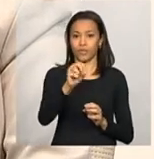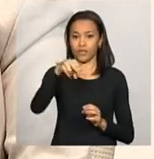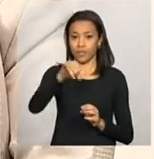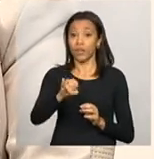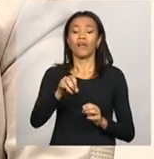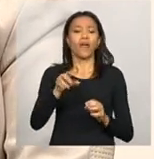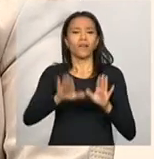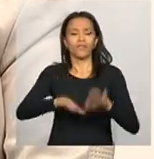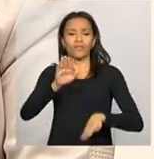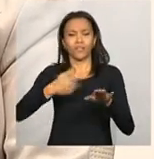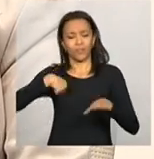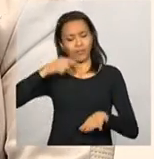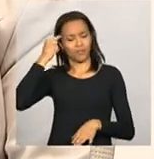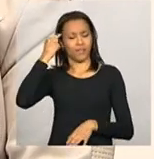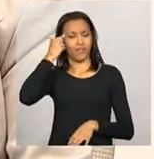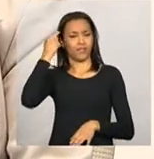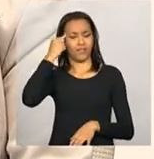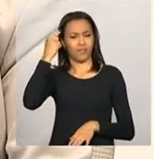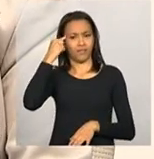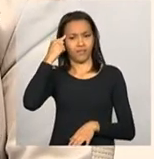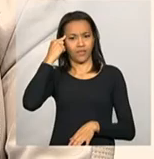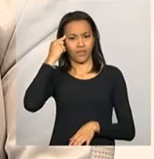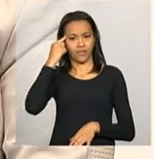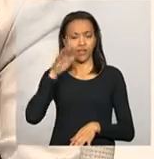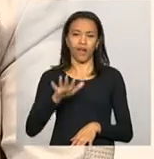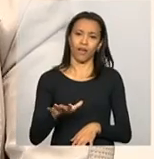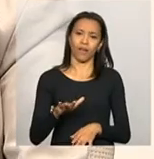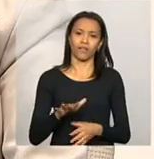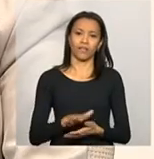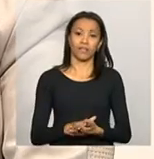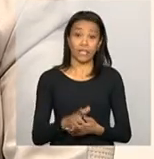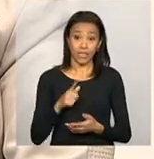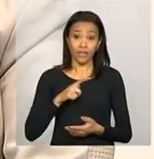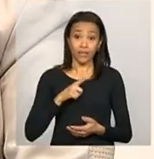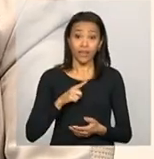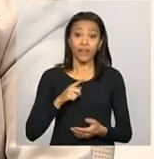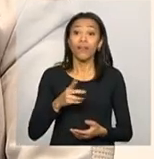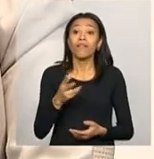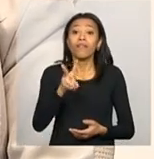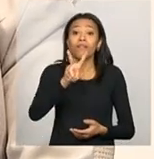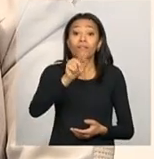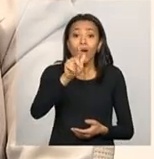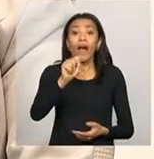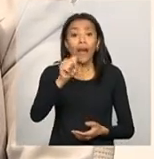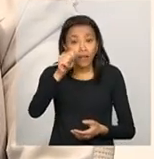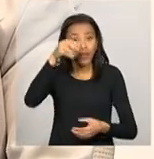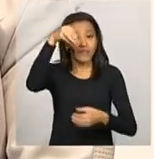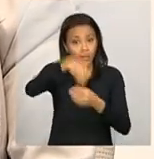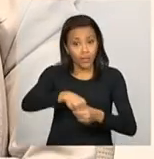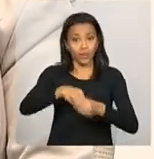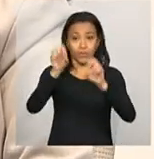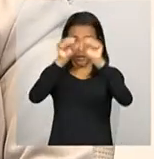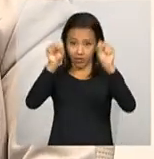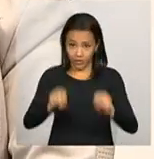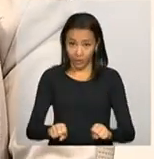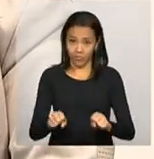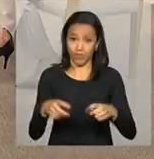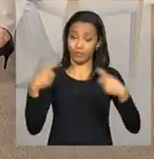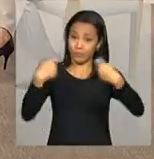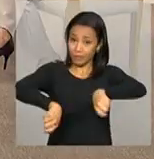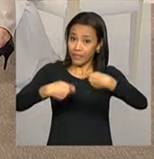às vezes a gente pensa até que não, inclusive chega a sobrar vagas no sistema. Sério? Inclusive, então a gente vê que